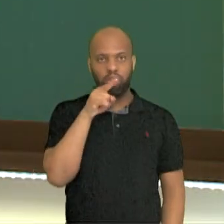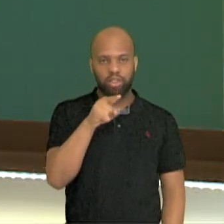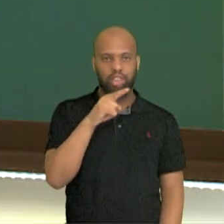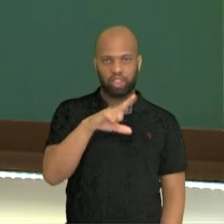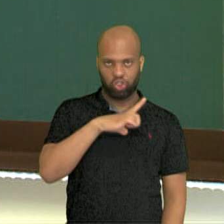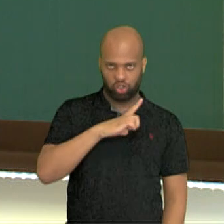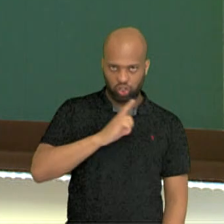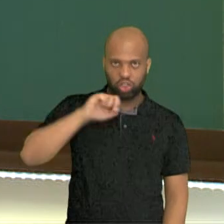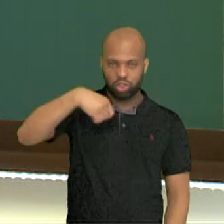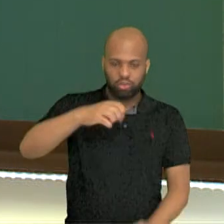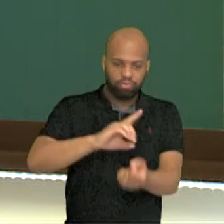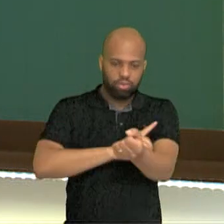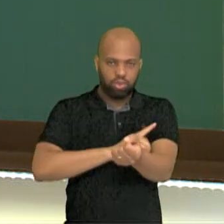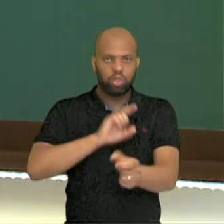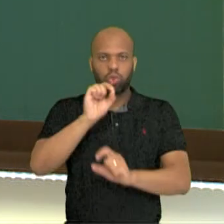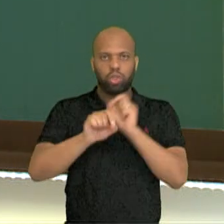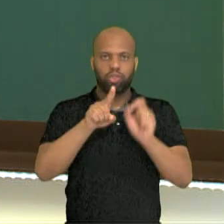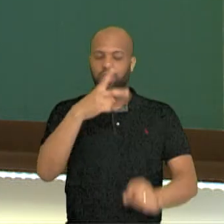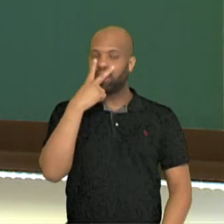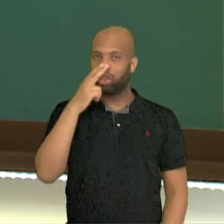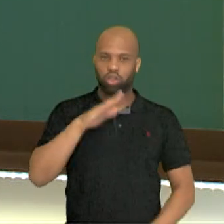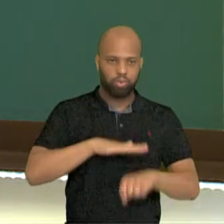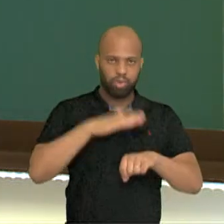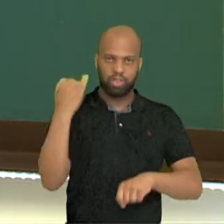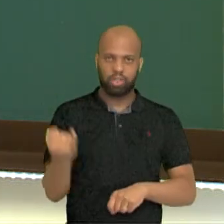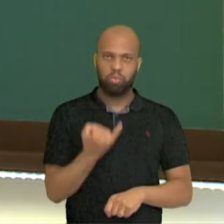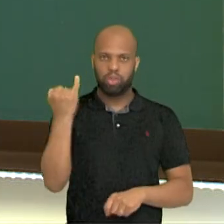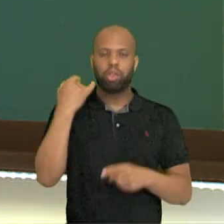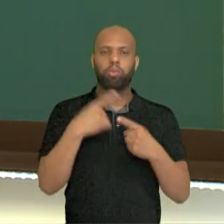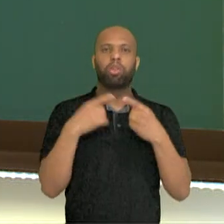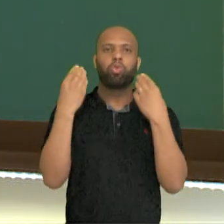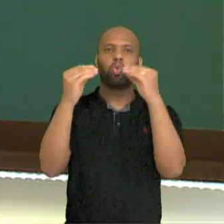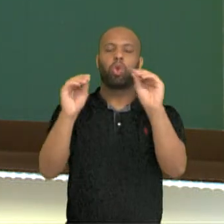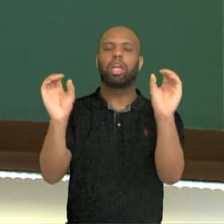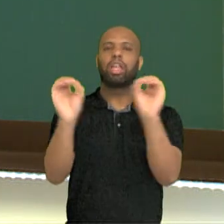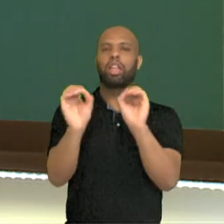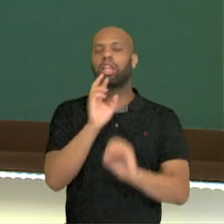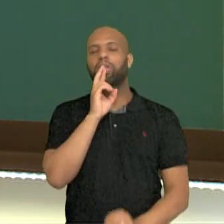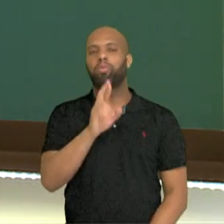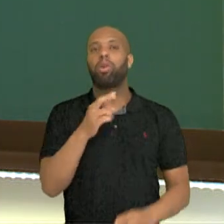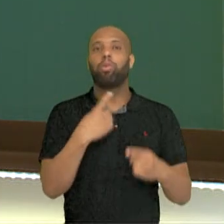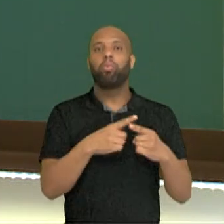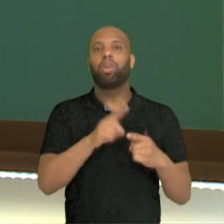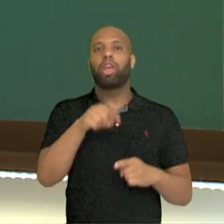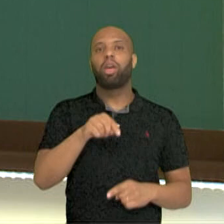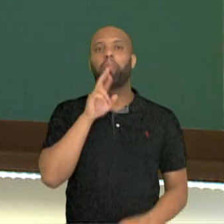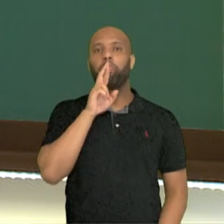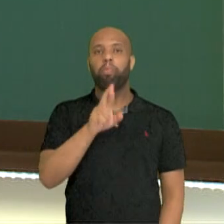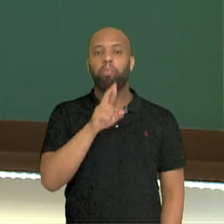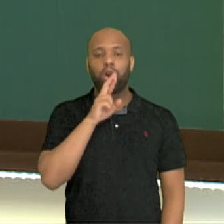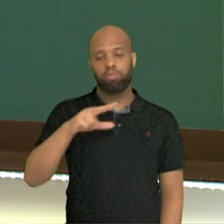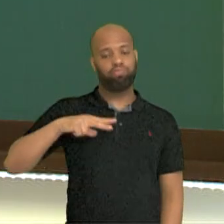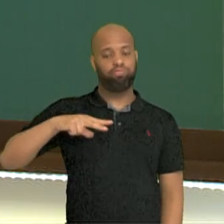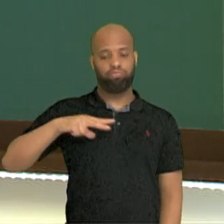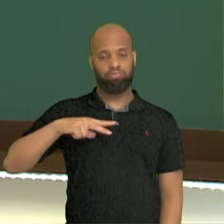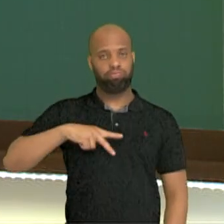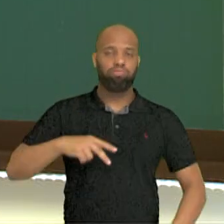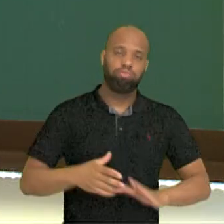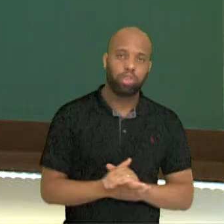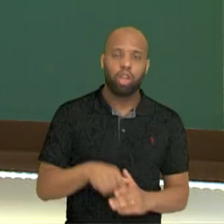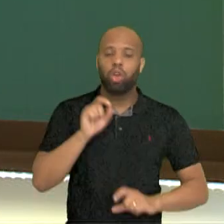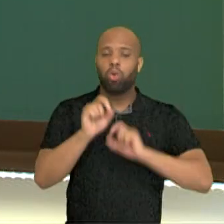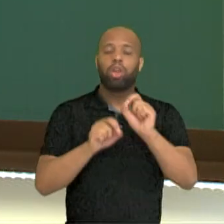recebeu acerca do diabetes, qual você achou mais importante? Por que a professora não colocou a resposta aqui? Porque é uma pergunta pessoal, né? É